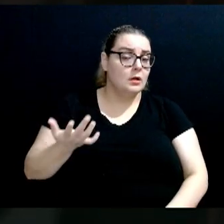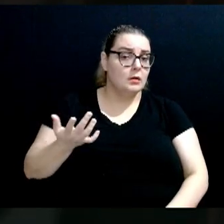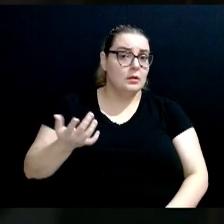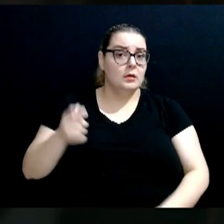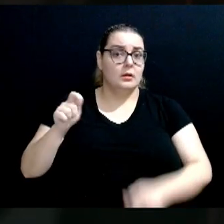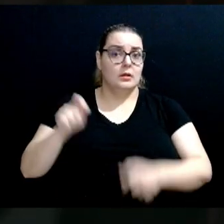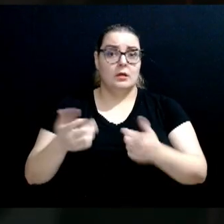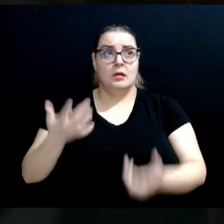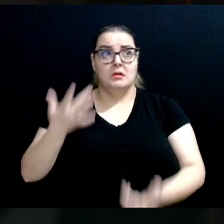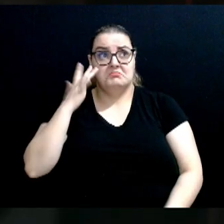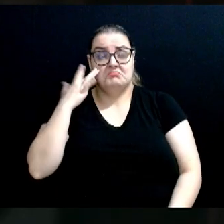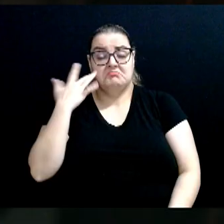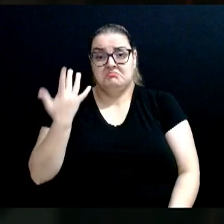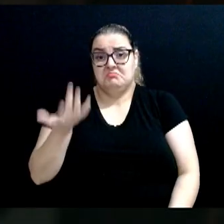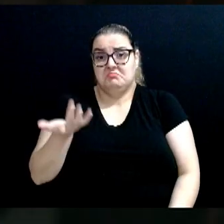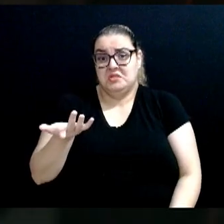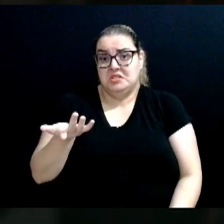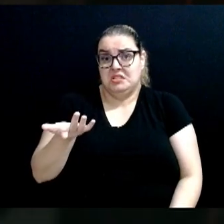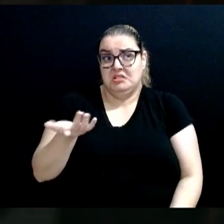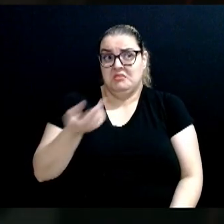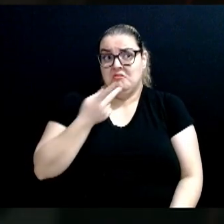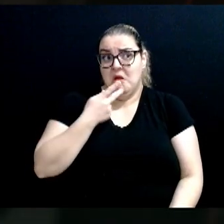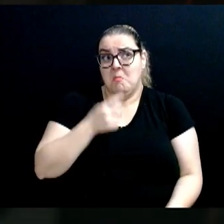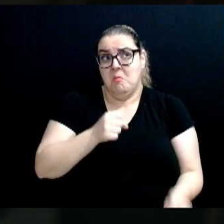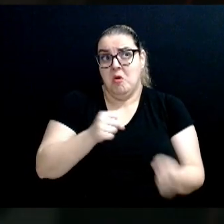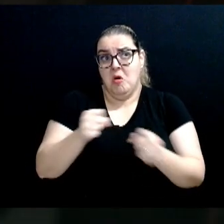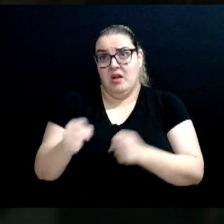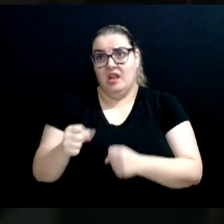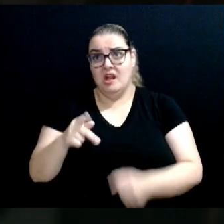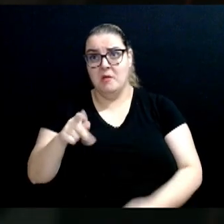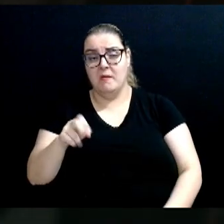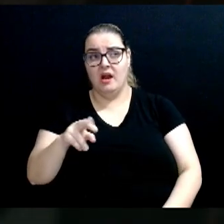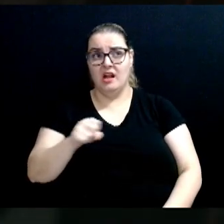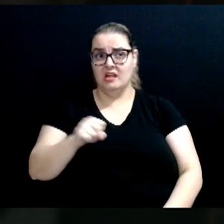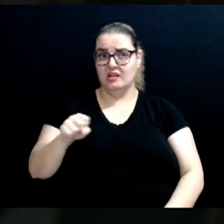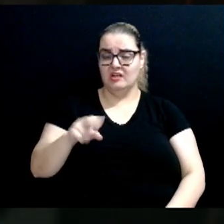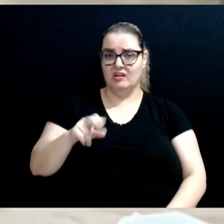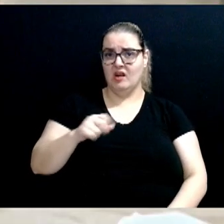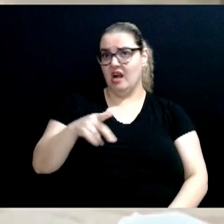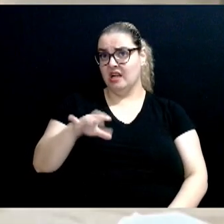chamar de poder de persuasão, se é poder de manipulação, o que é isso?